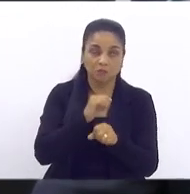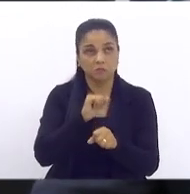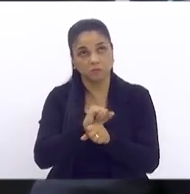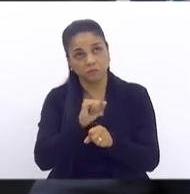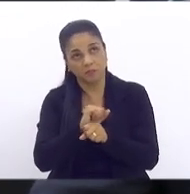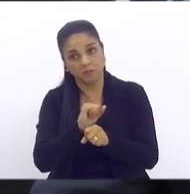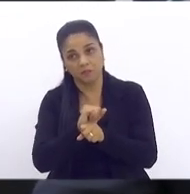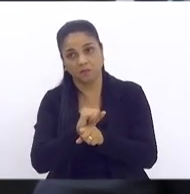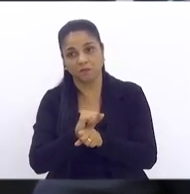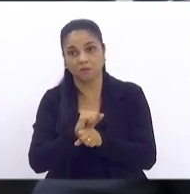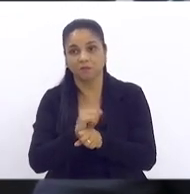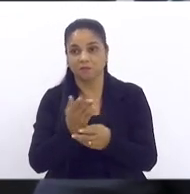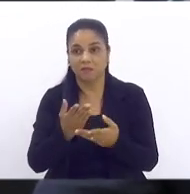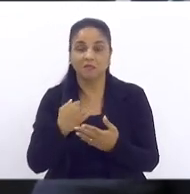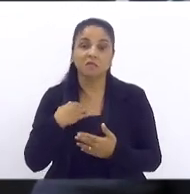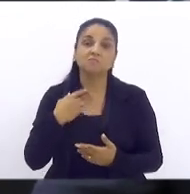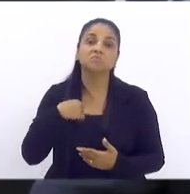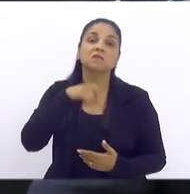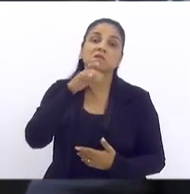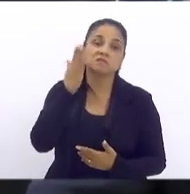matéria. Quem sabe, né?